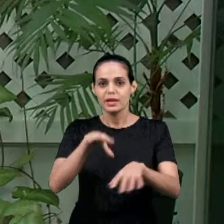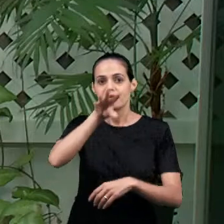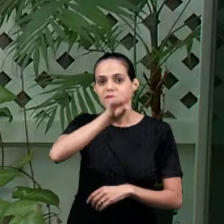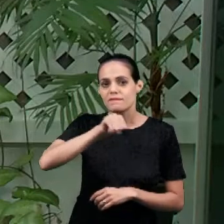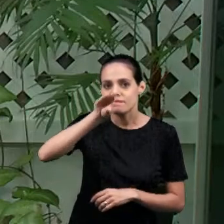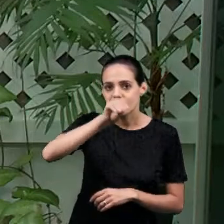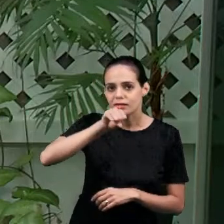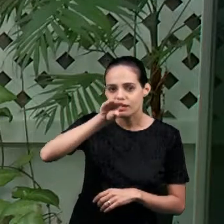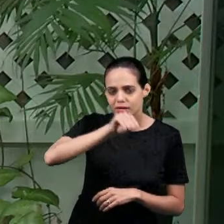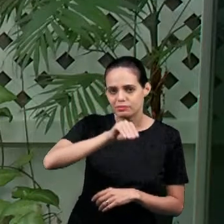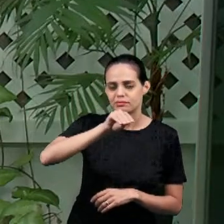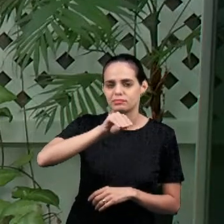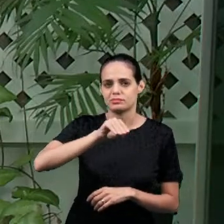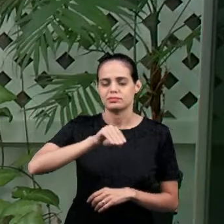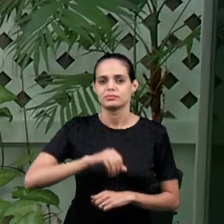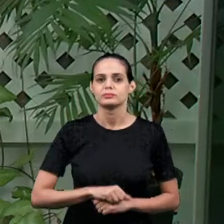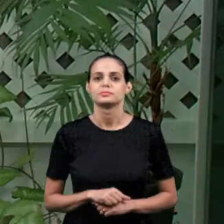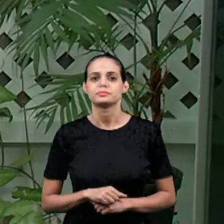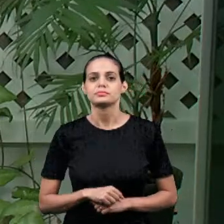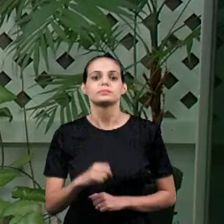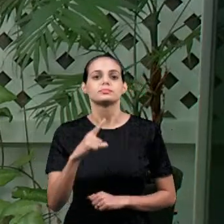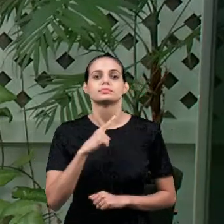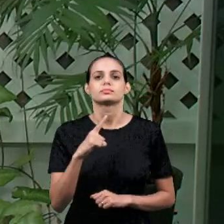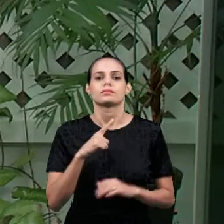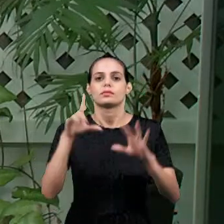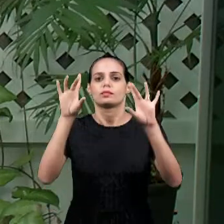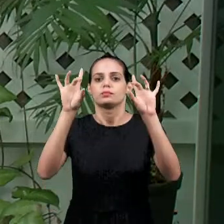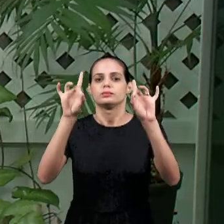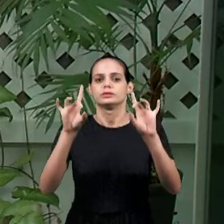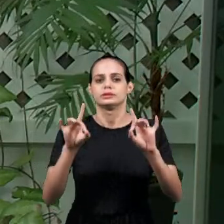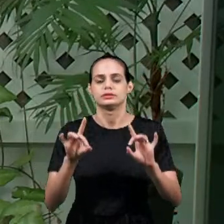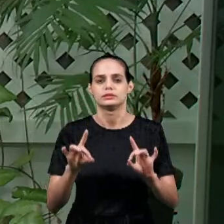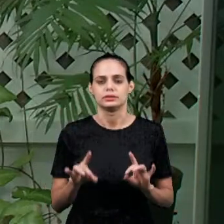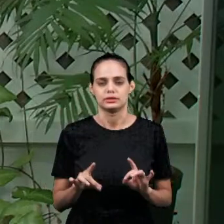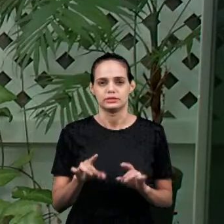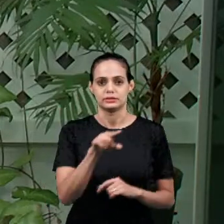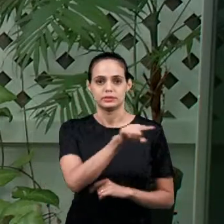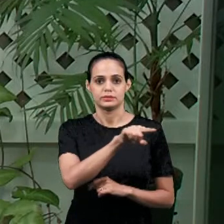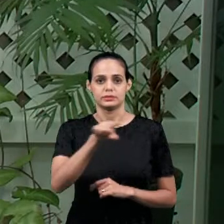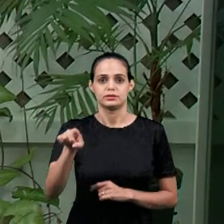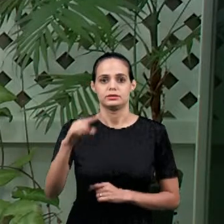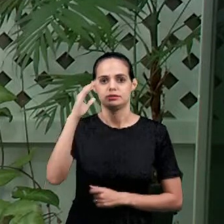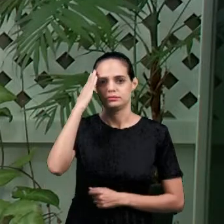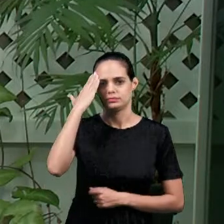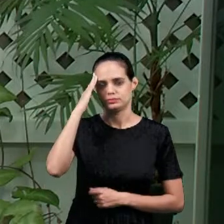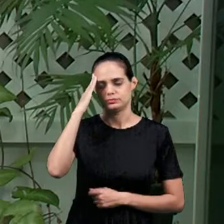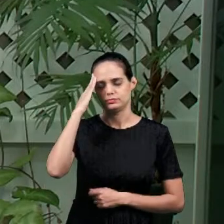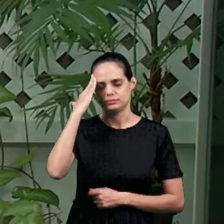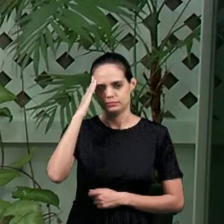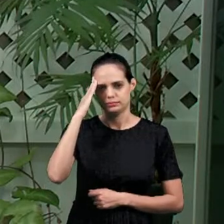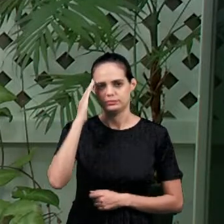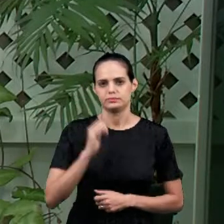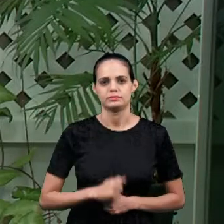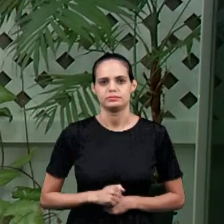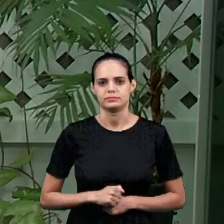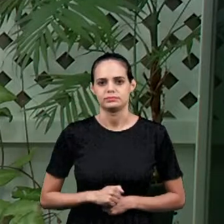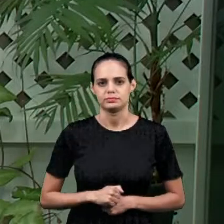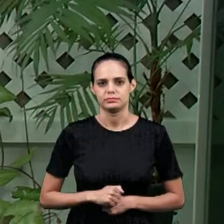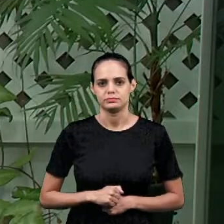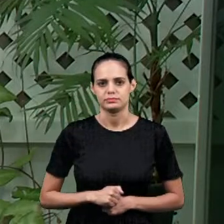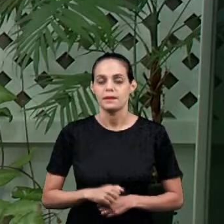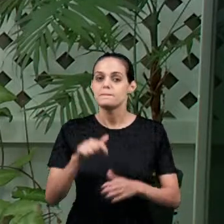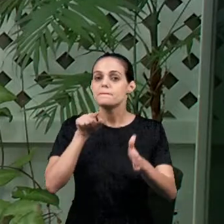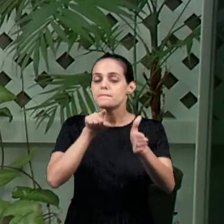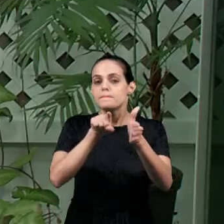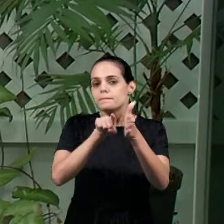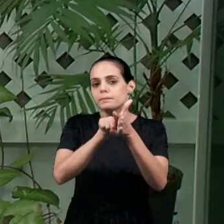Então, há um outro detalhe que eu gostaria que os irmãos entendessem. Nós estamos fazendo perguntas não